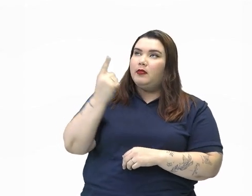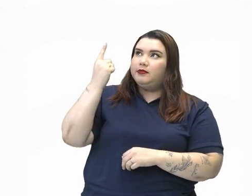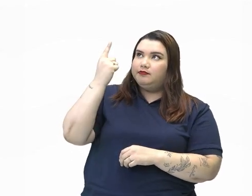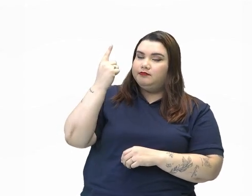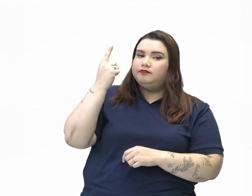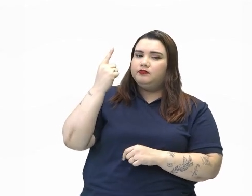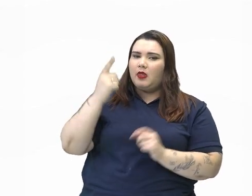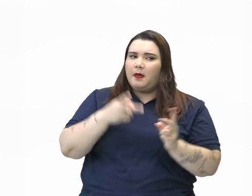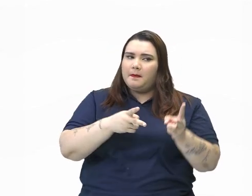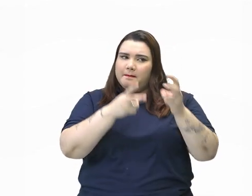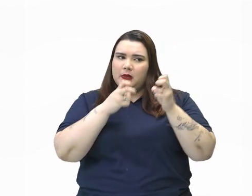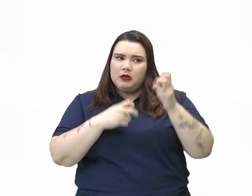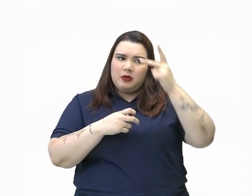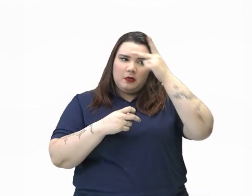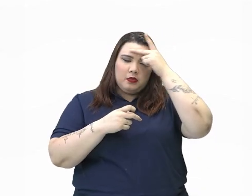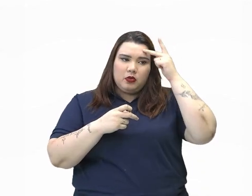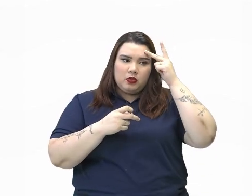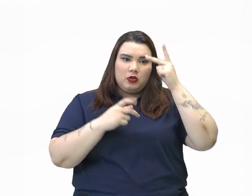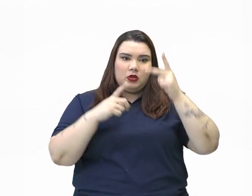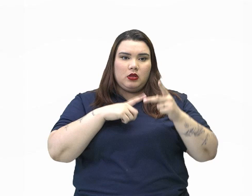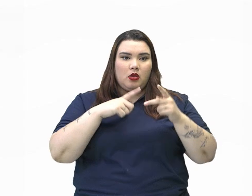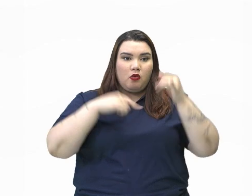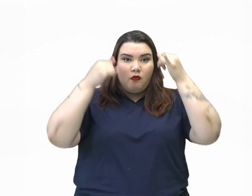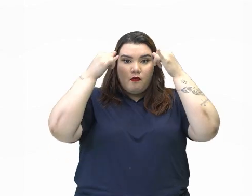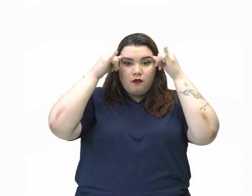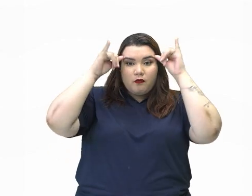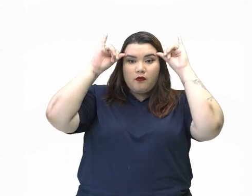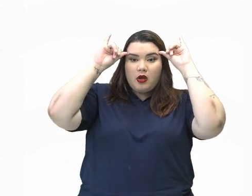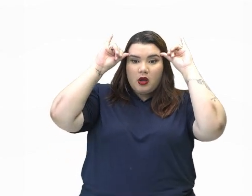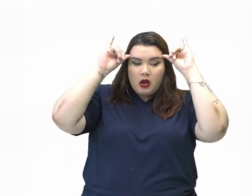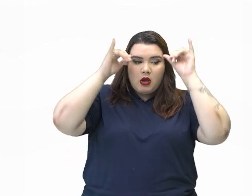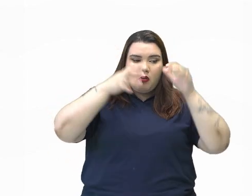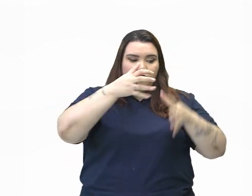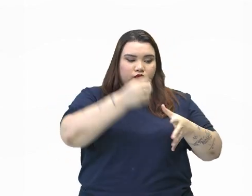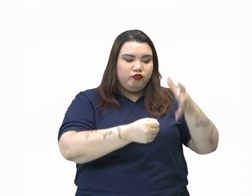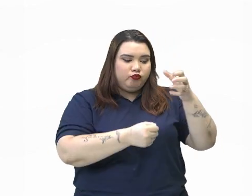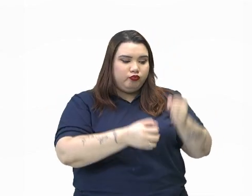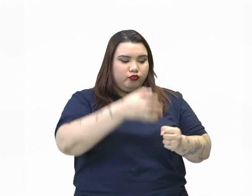observou que essas pessoas que tinham contato com vacas que tinham a